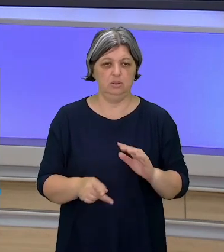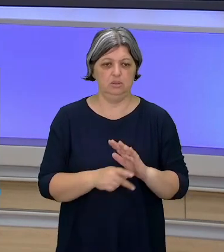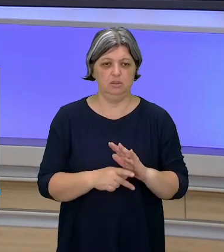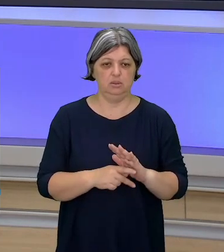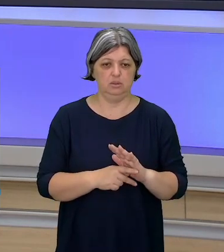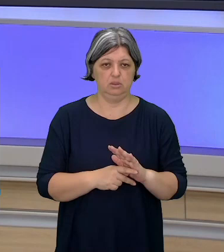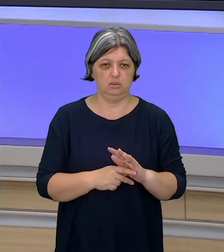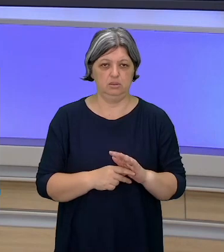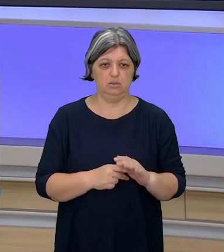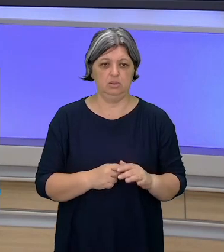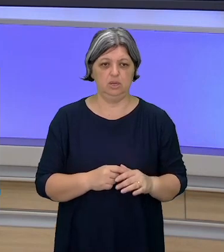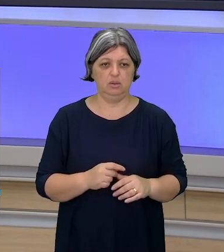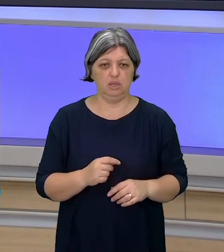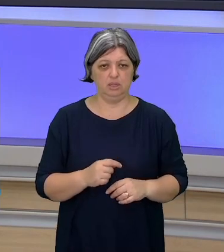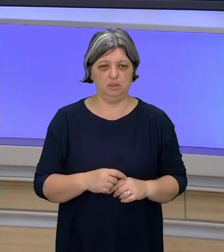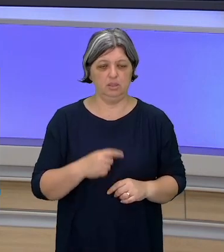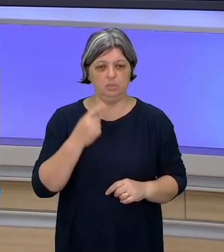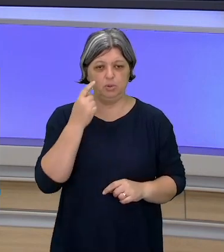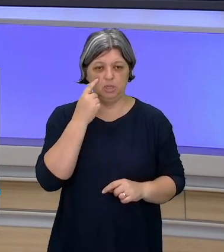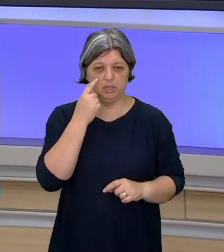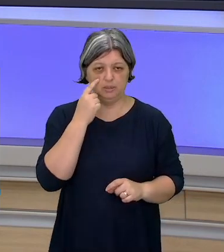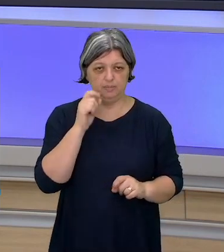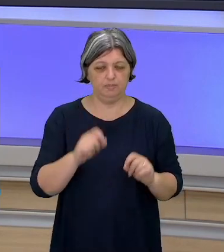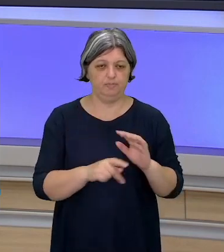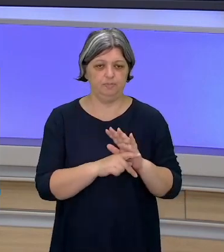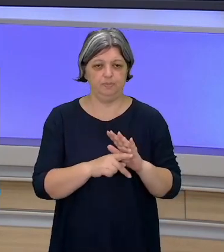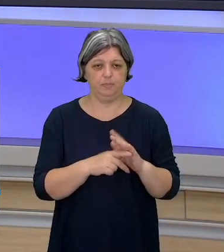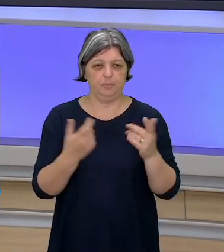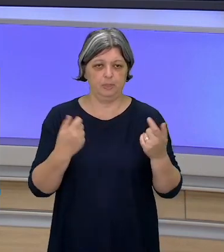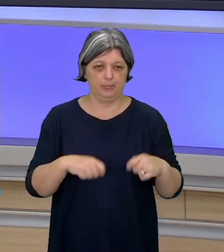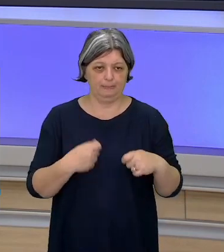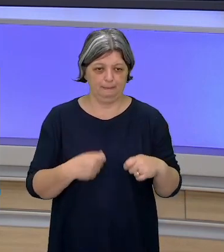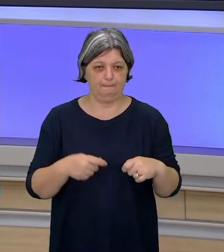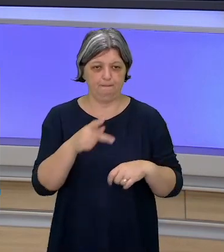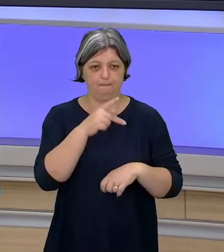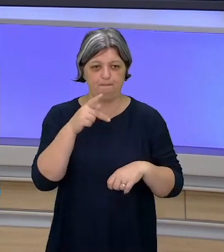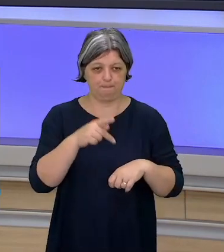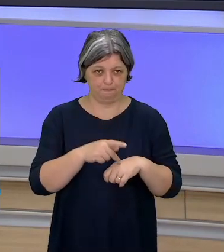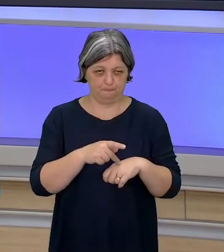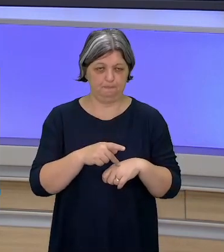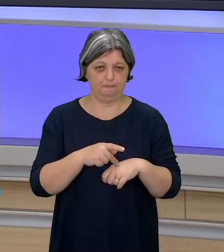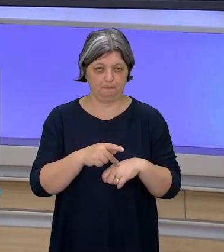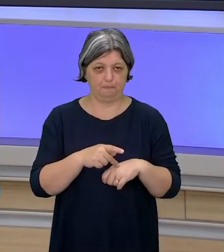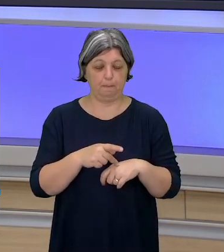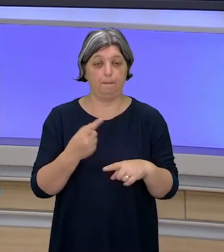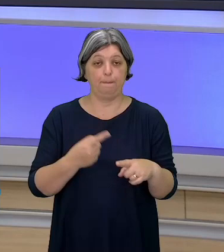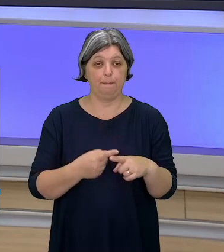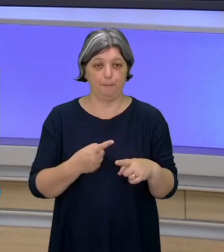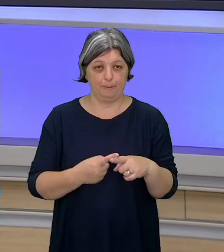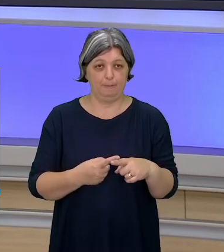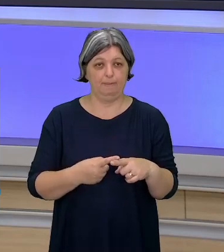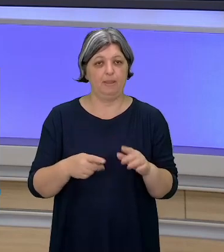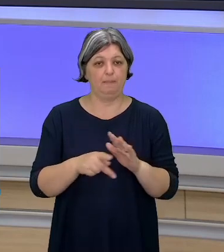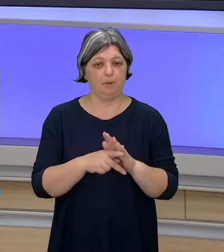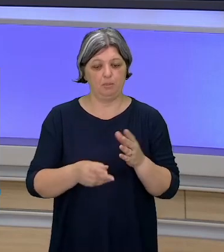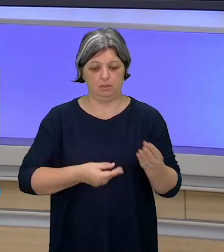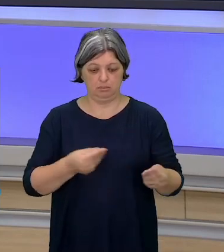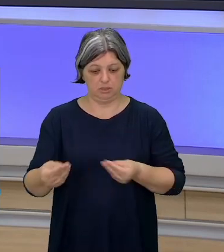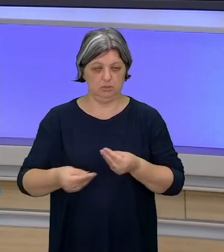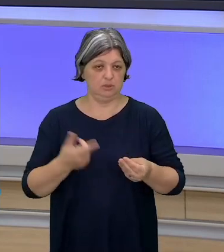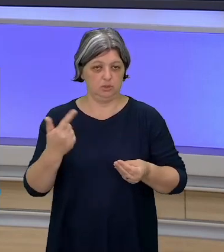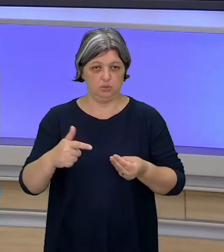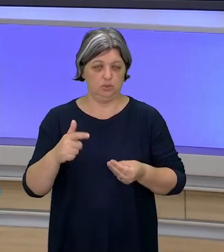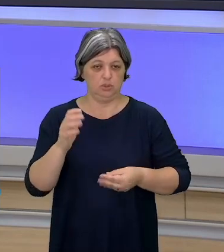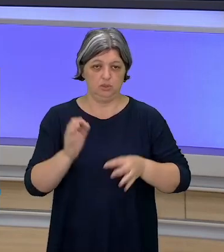países que tinham mais doses do que o necessário, enquanto outros países não tinham o suficiente. Por quê? Distribuição injusta.